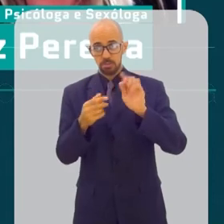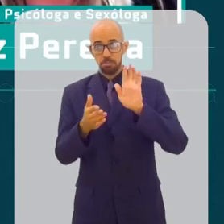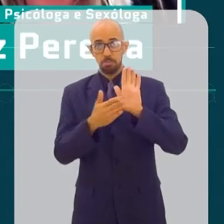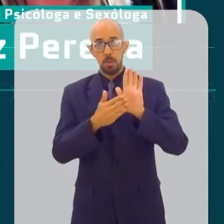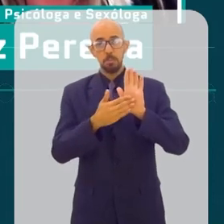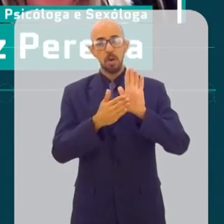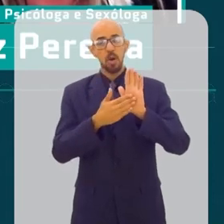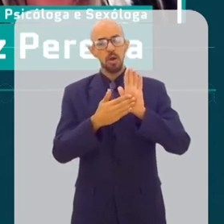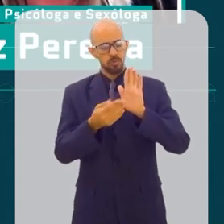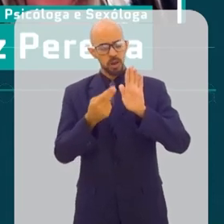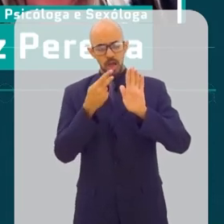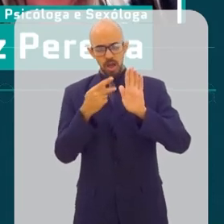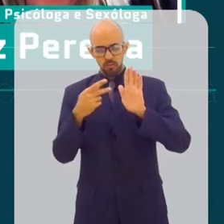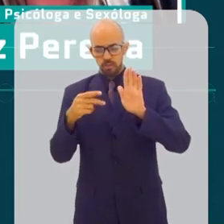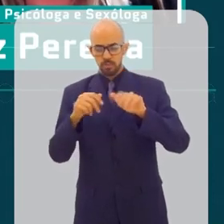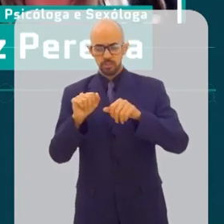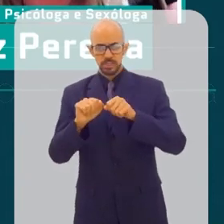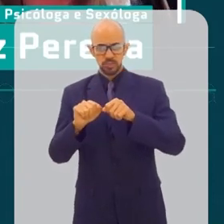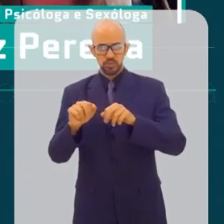propor